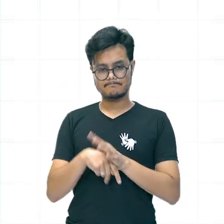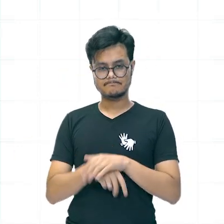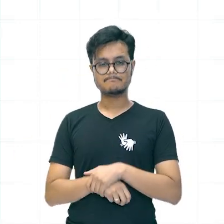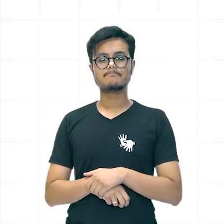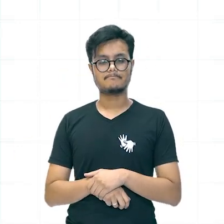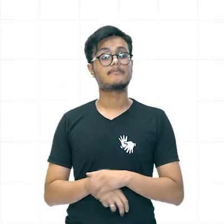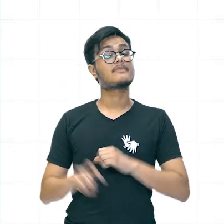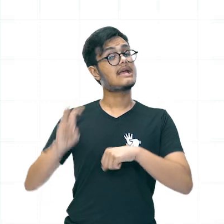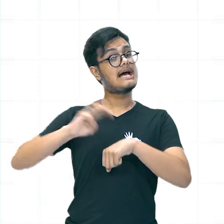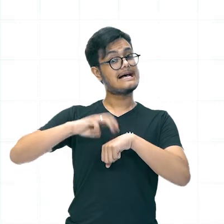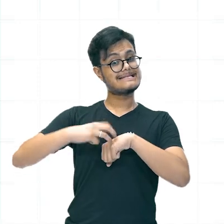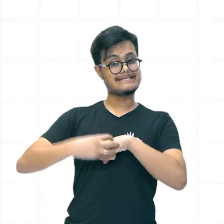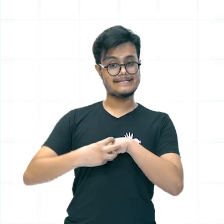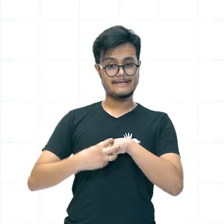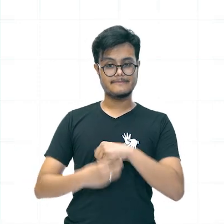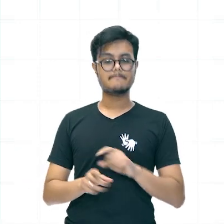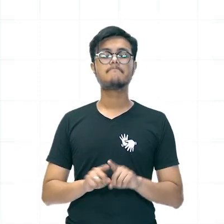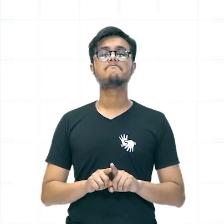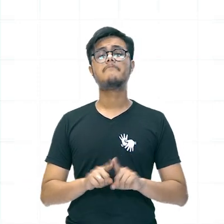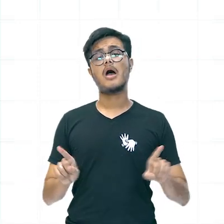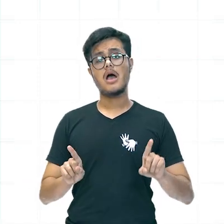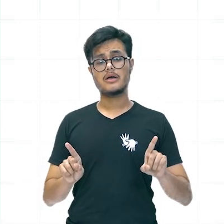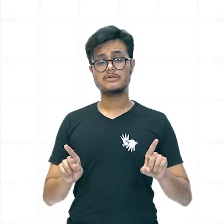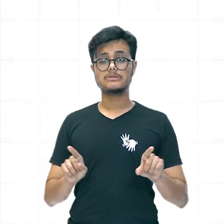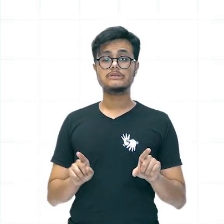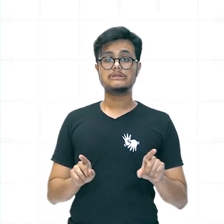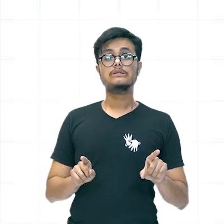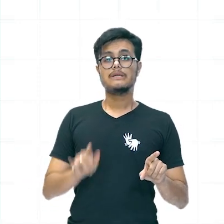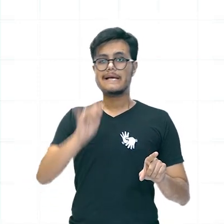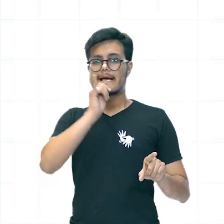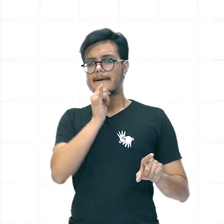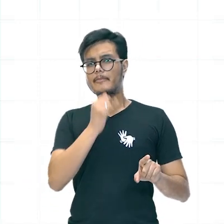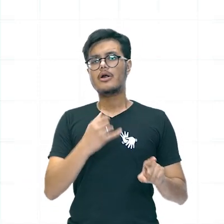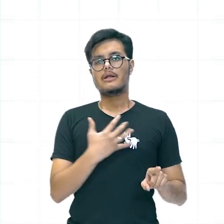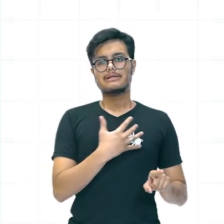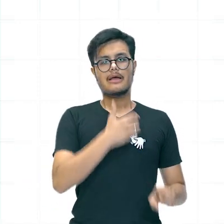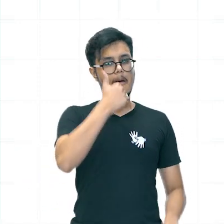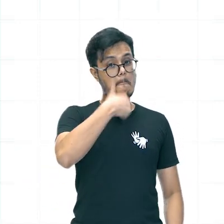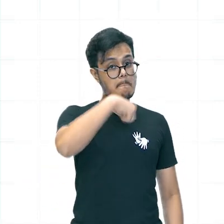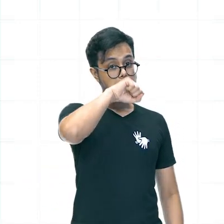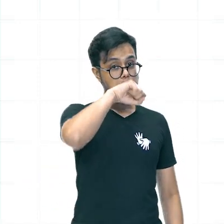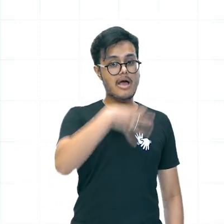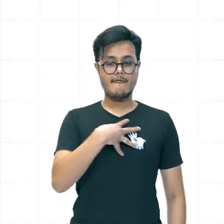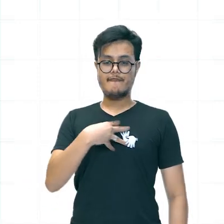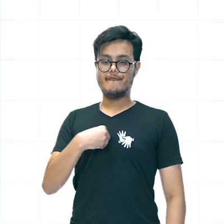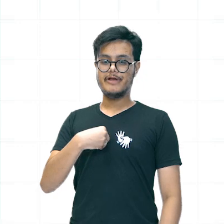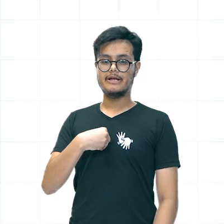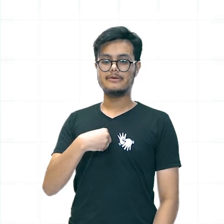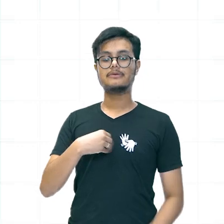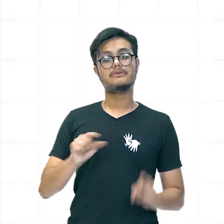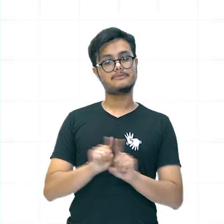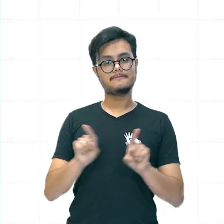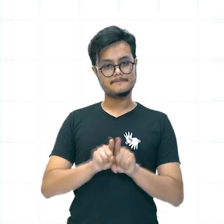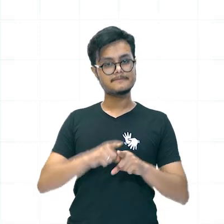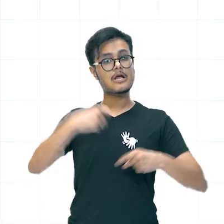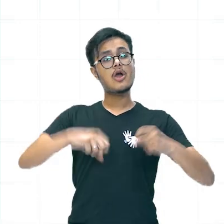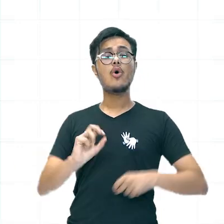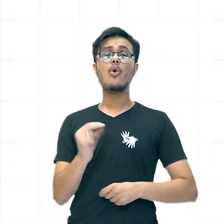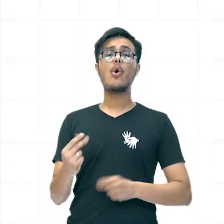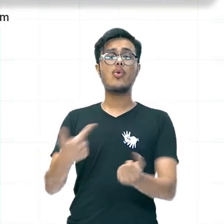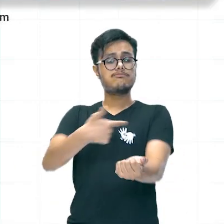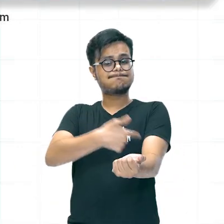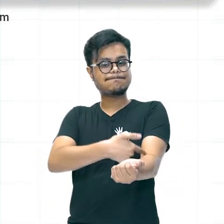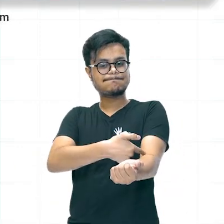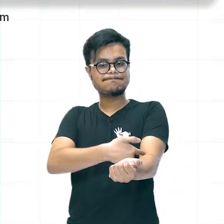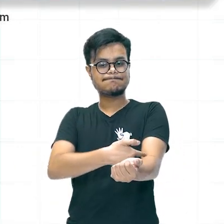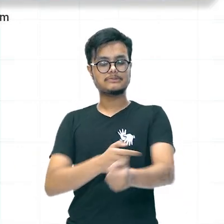a dengue, mas ele pode também ser transmitido da mãe para o bebê ou em relações sexuais e também por transfusão sanguínea.